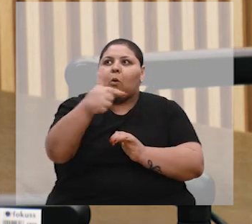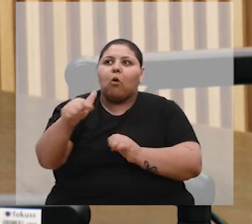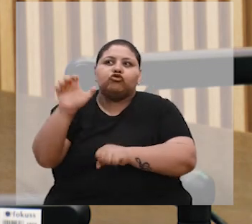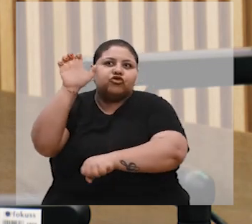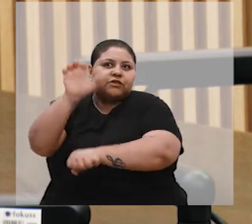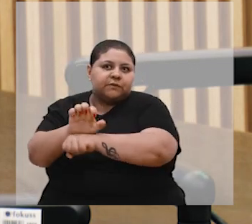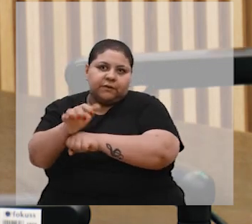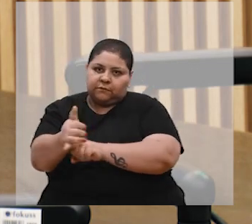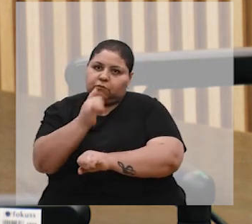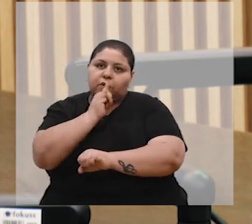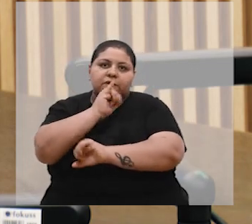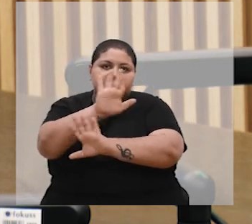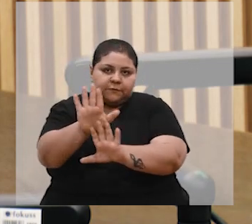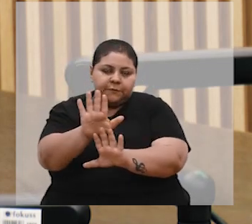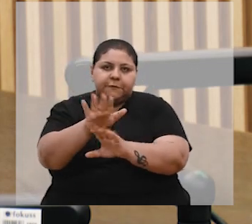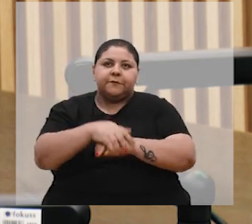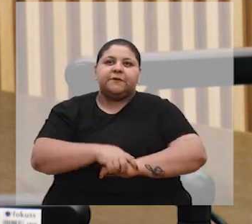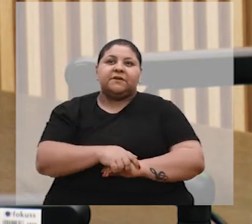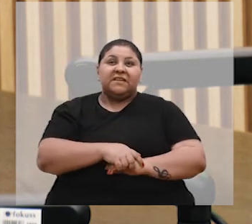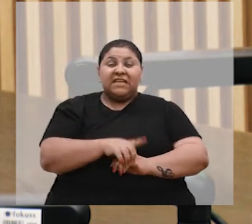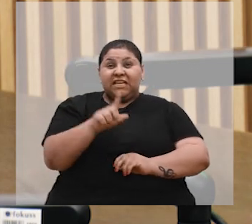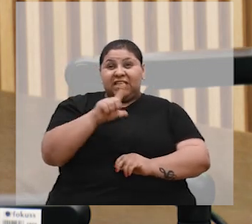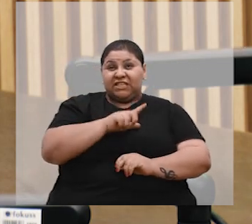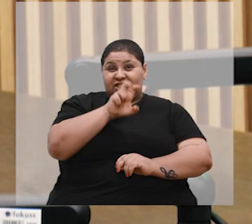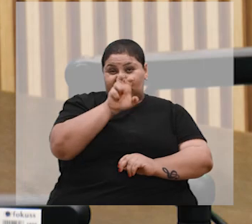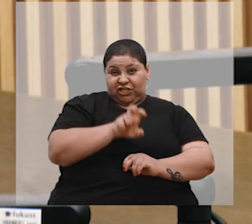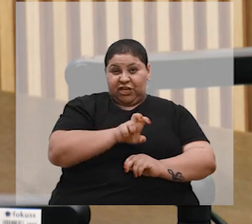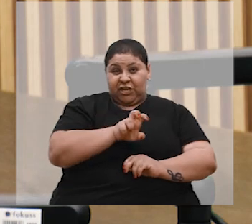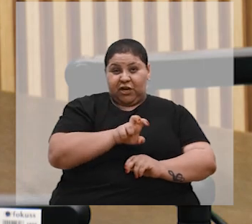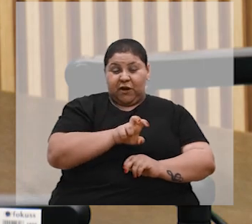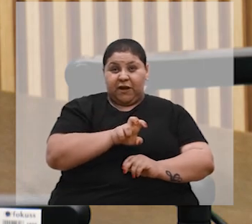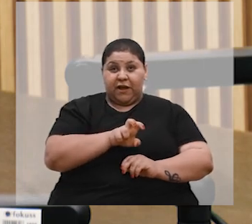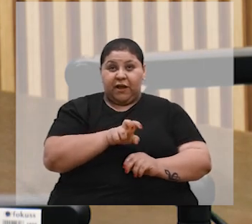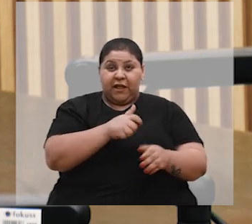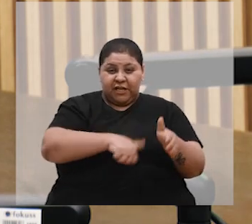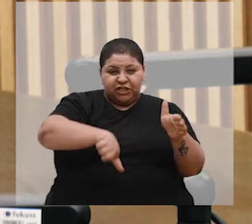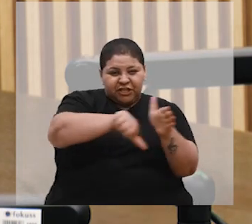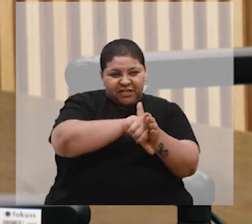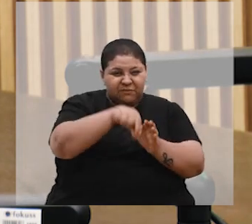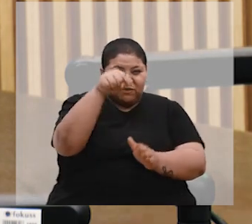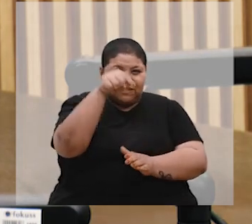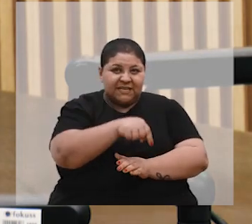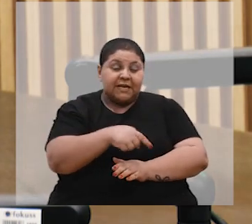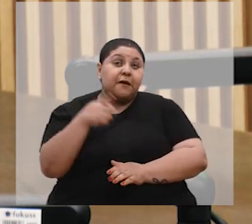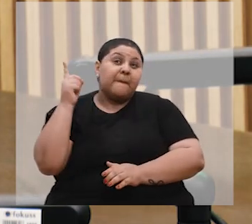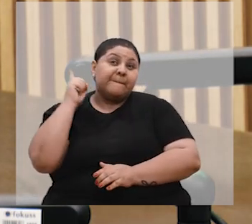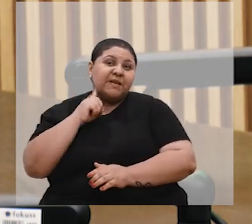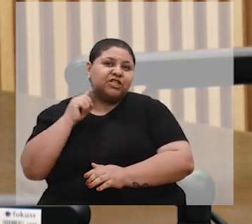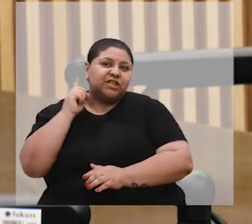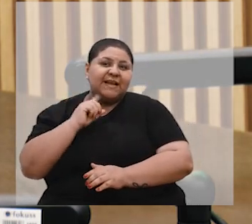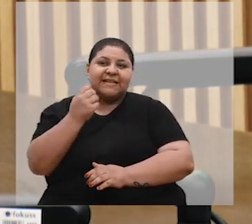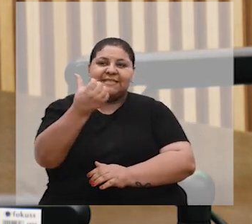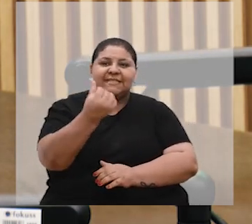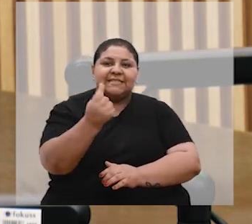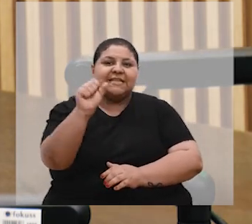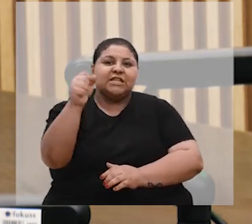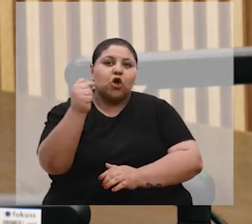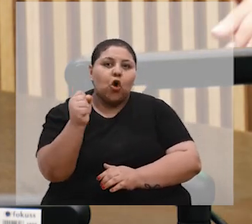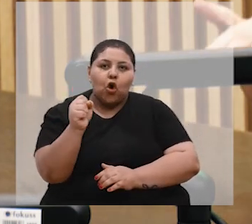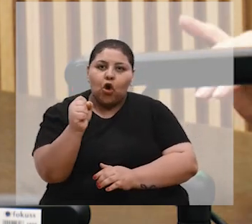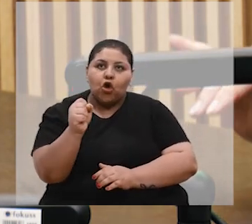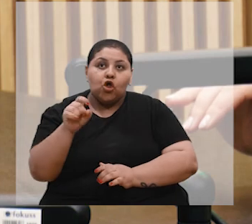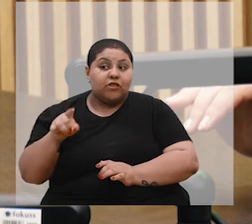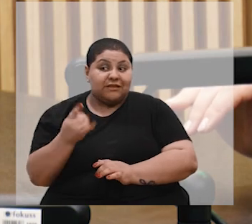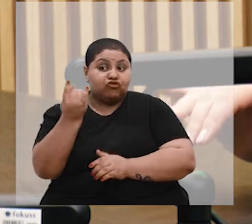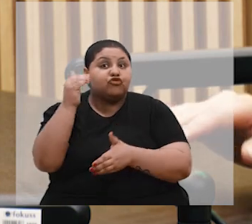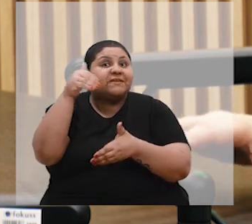estados, tá? Por exemplo, enquanto tínhamos 5 registros de boca de urna, Minas Gerais tinha 68 registros de boca de urna. Isso